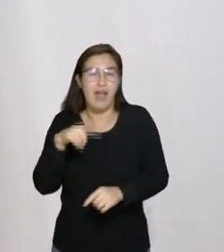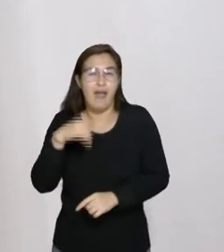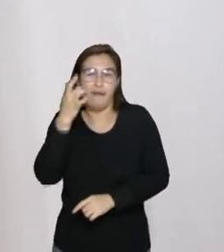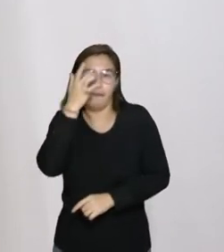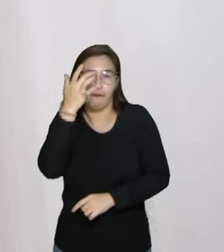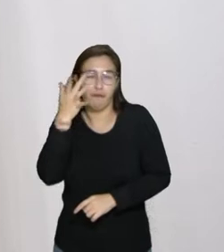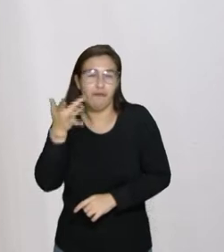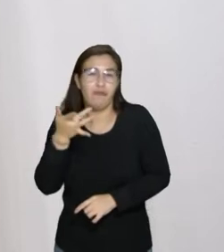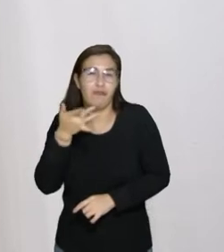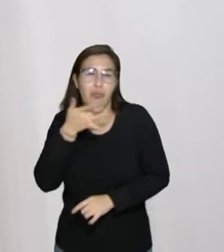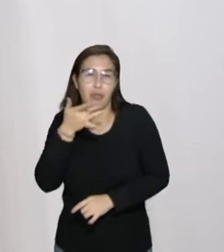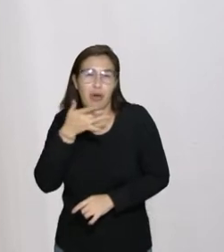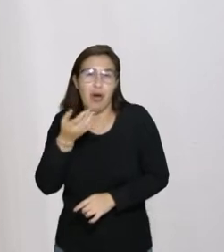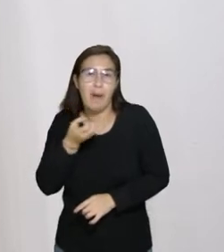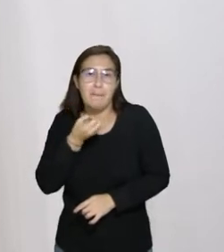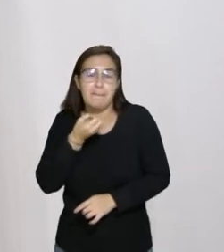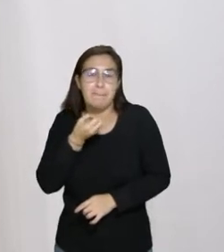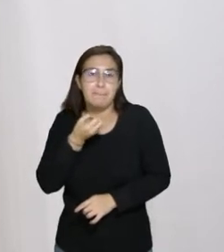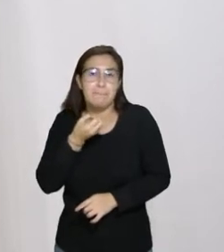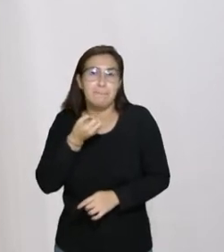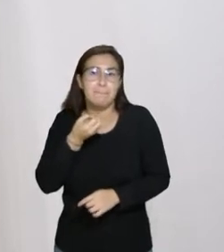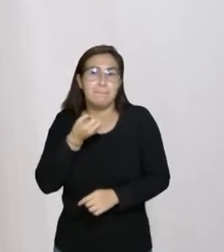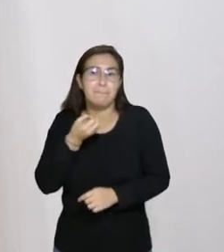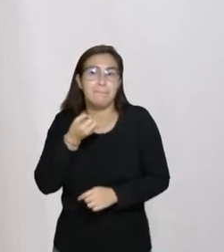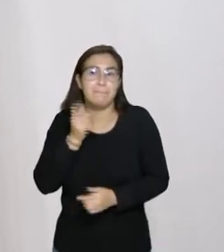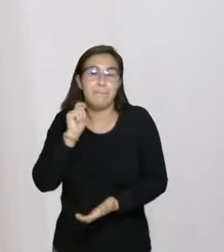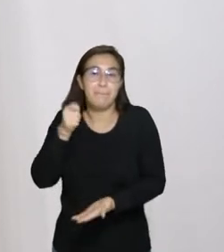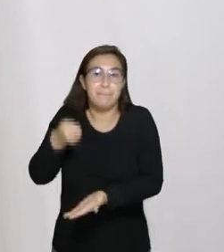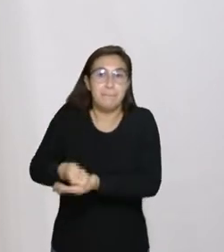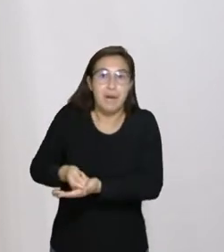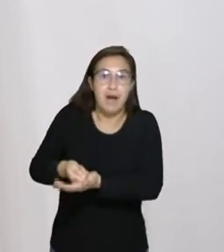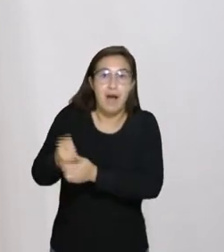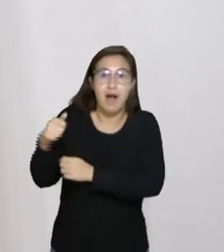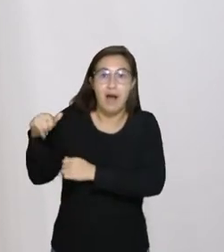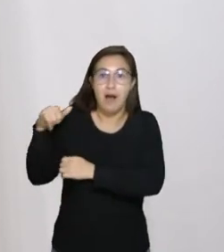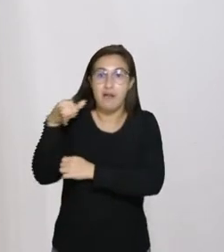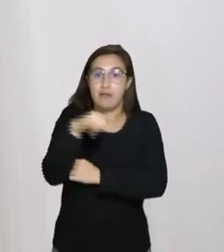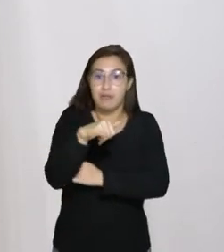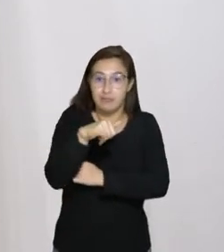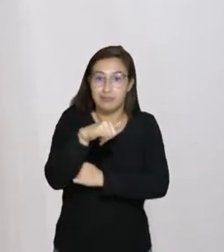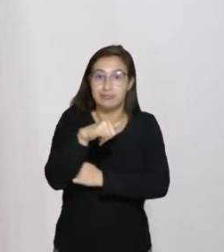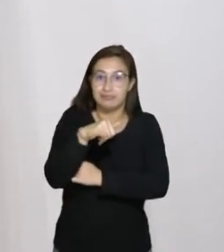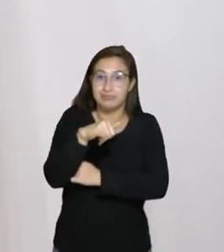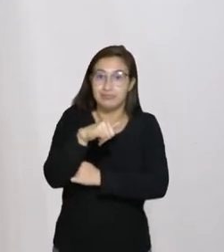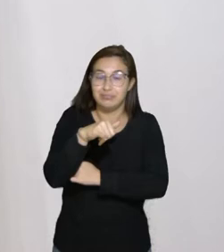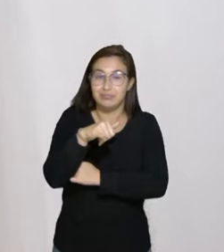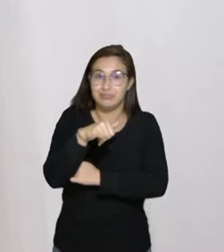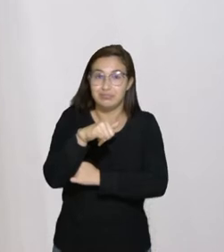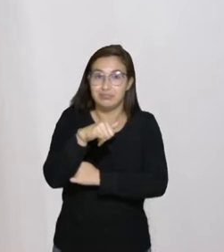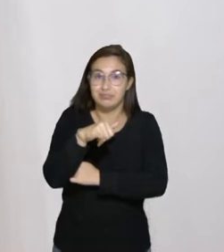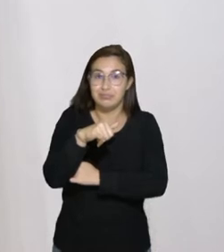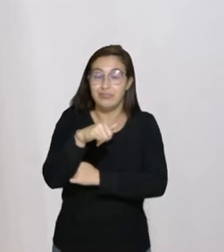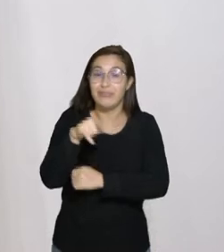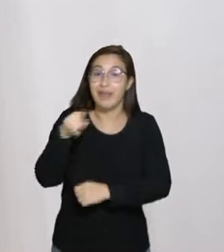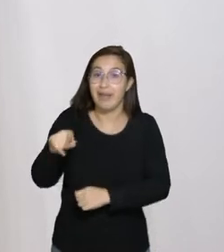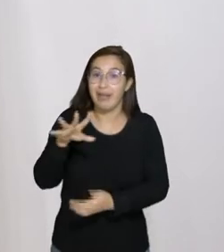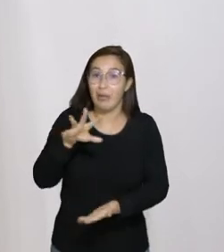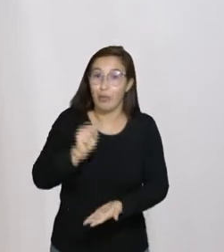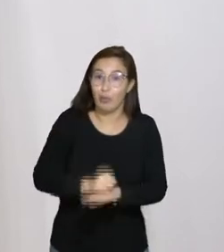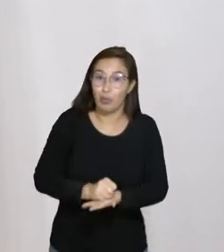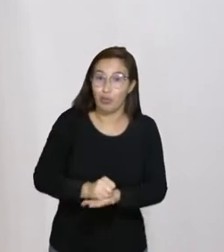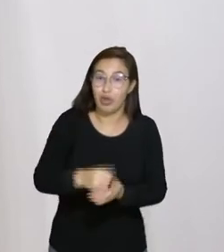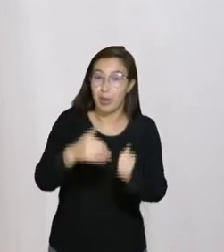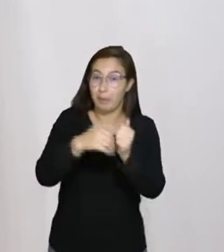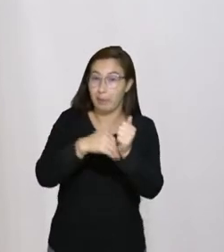fazer a alocação de um avião para quê? Com um contrato sob sigilo para